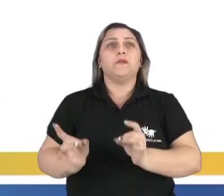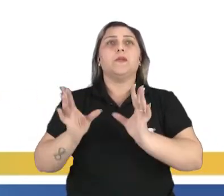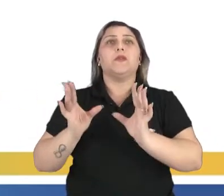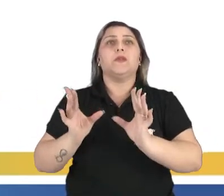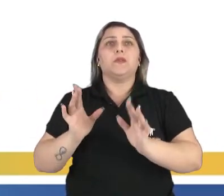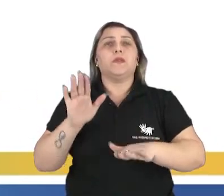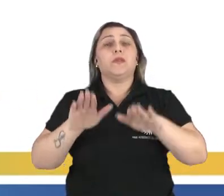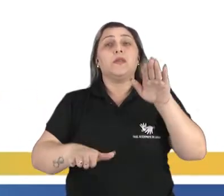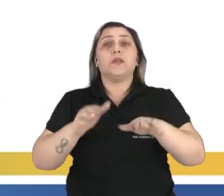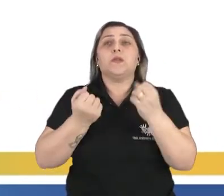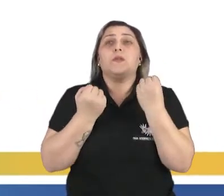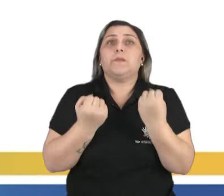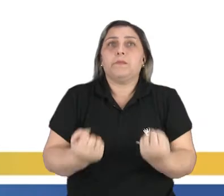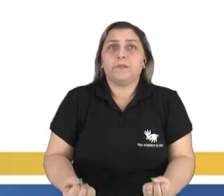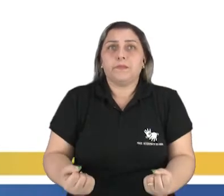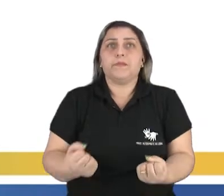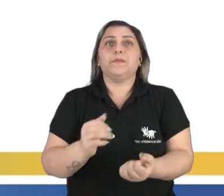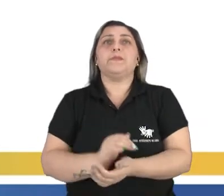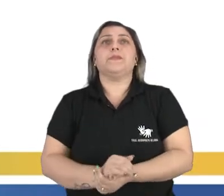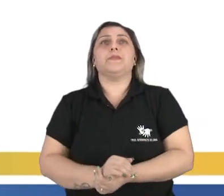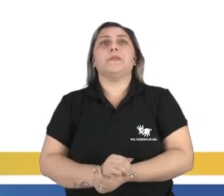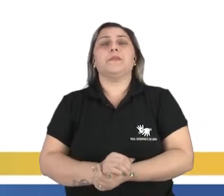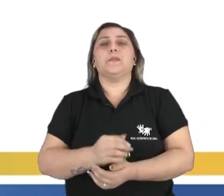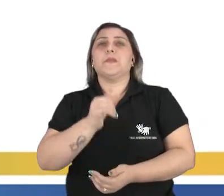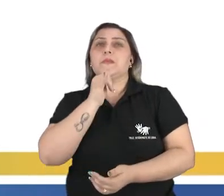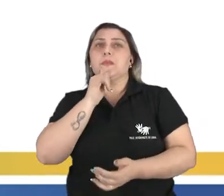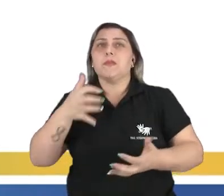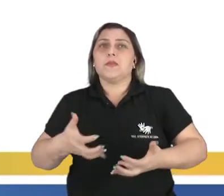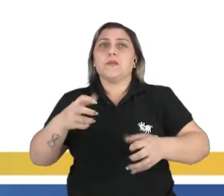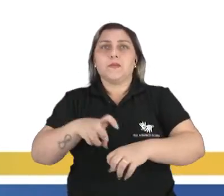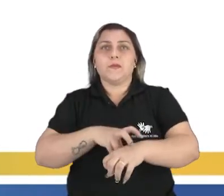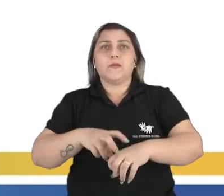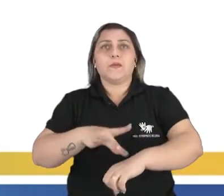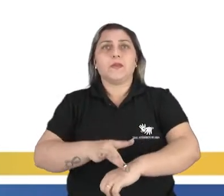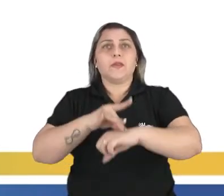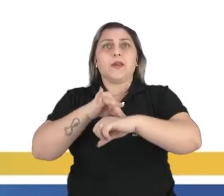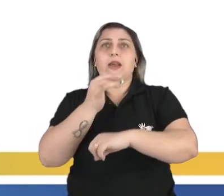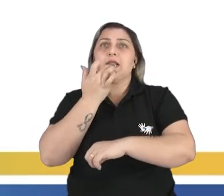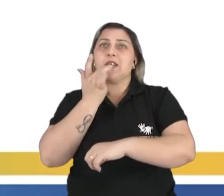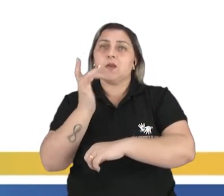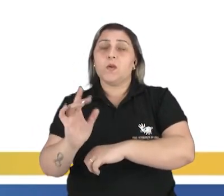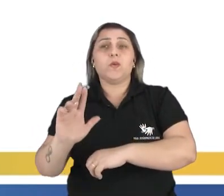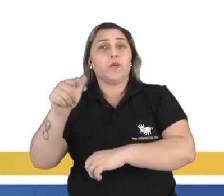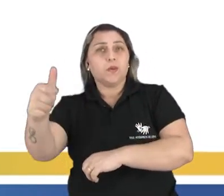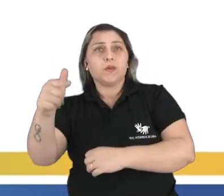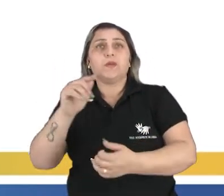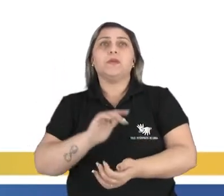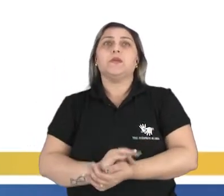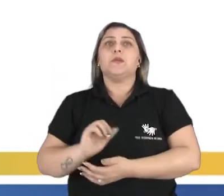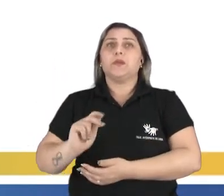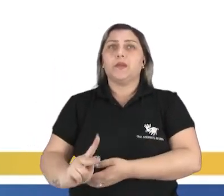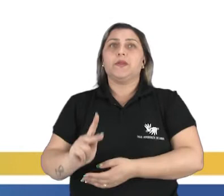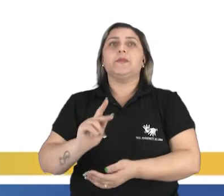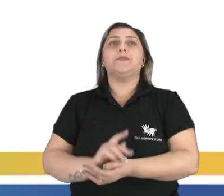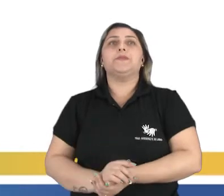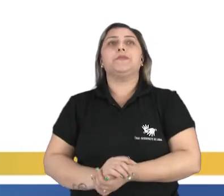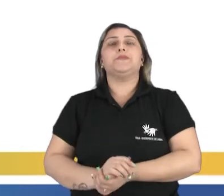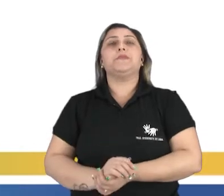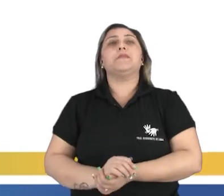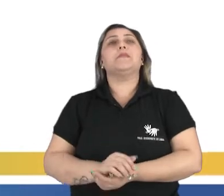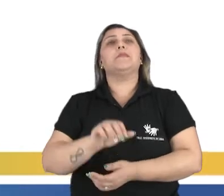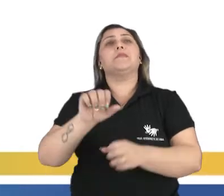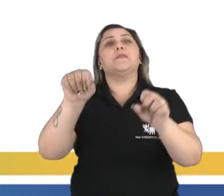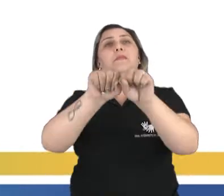objetos que são medidos de acordo com seu peso, como verdura, carne, ouro, entre outros, ok? E pelo